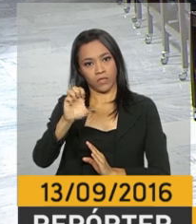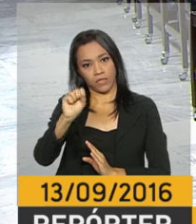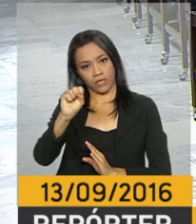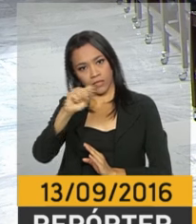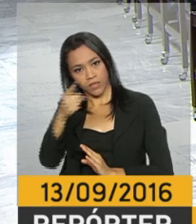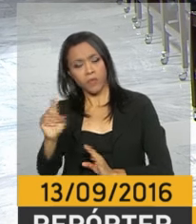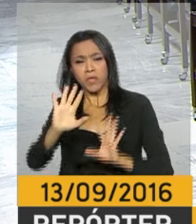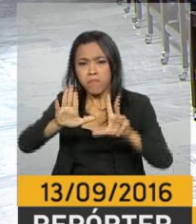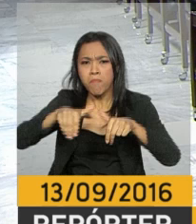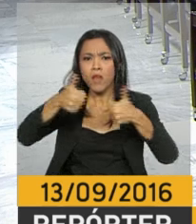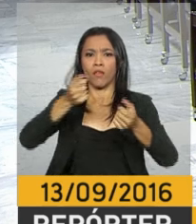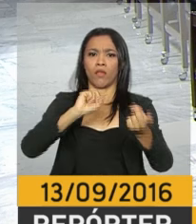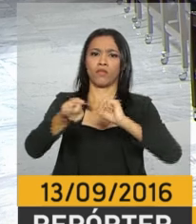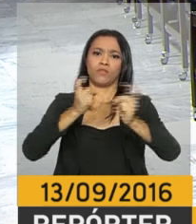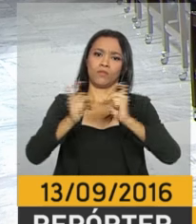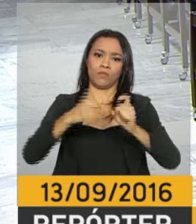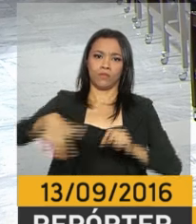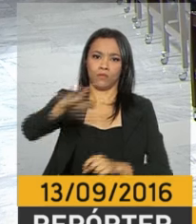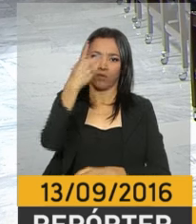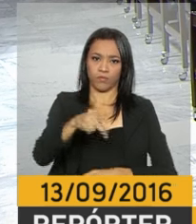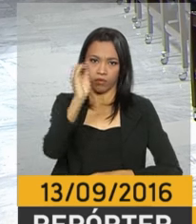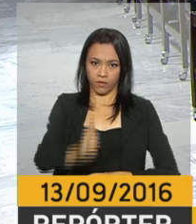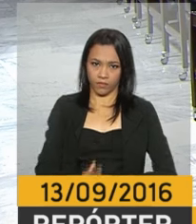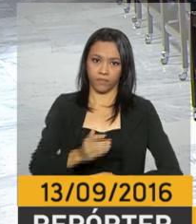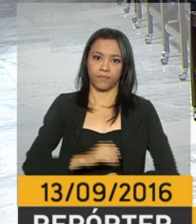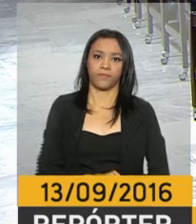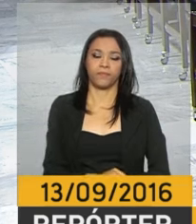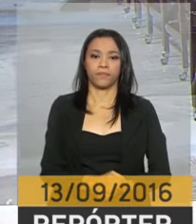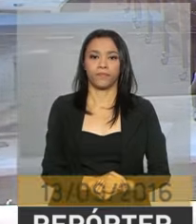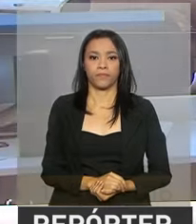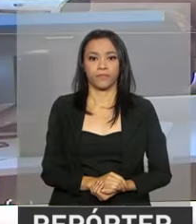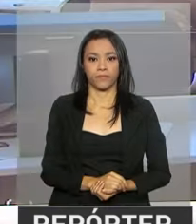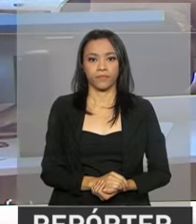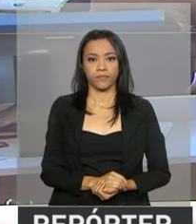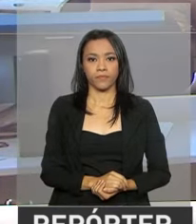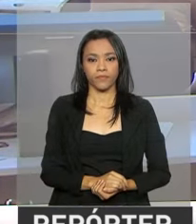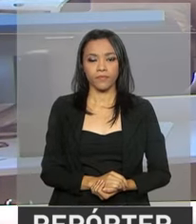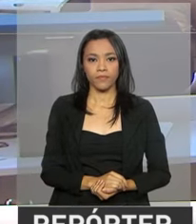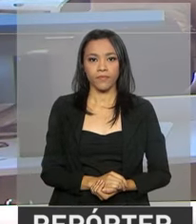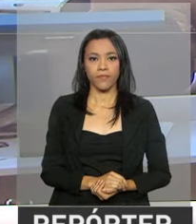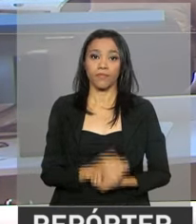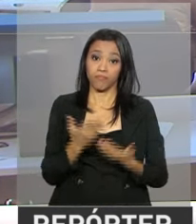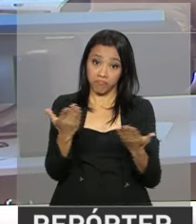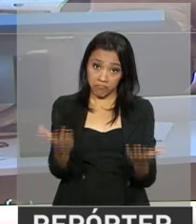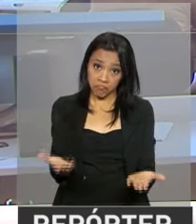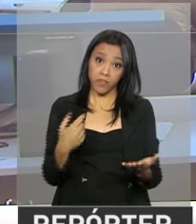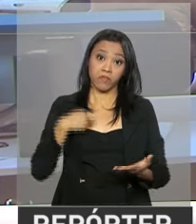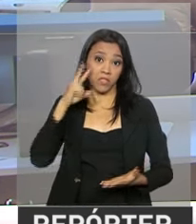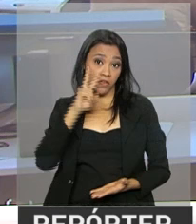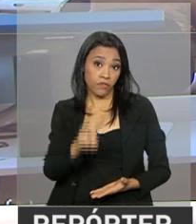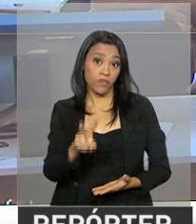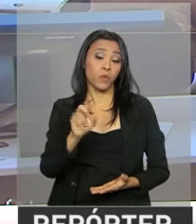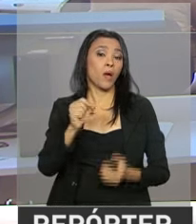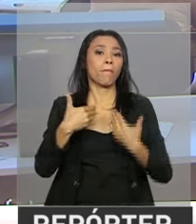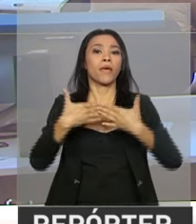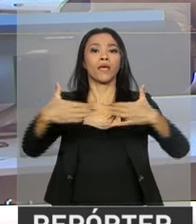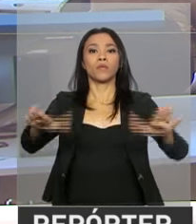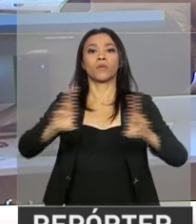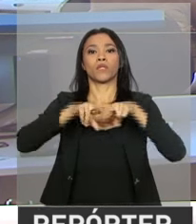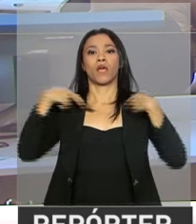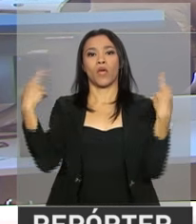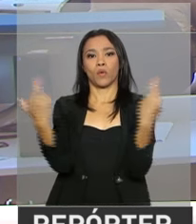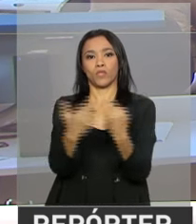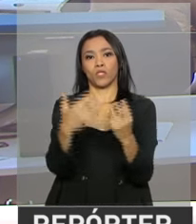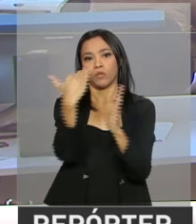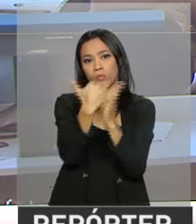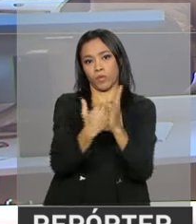brasileira eh gostaria presidente de agradecer tá aí nós acompanhamos ao vivo abertura da reunião do